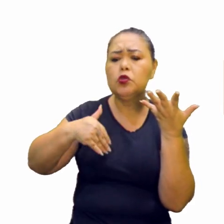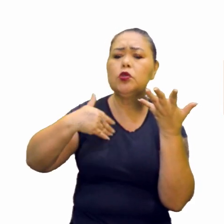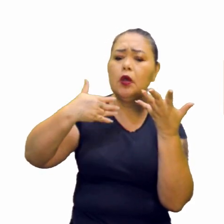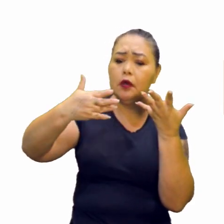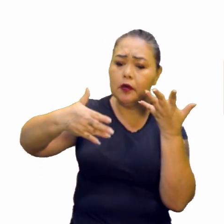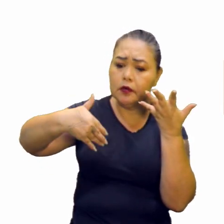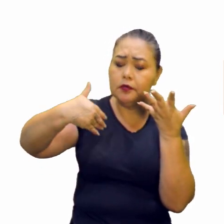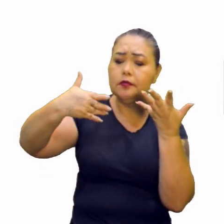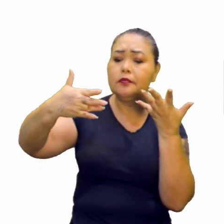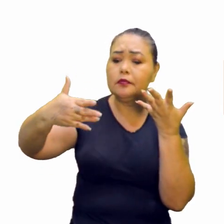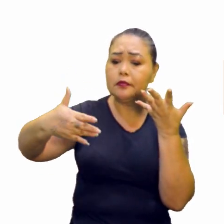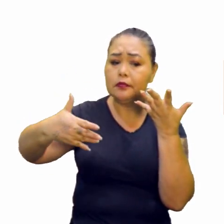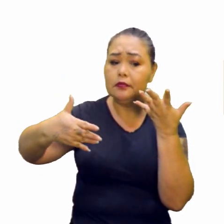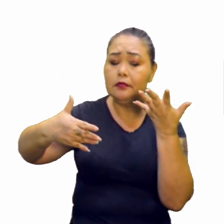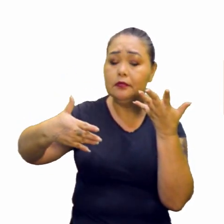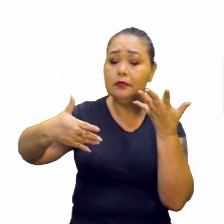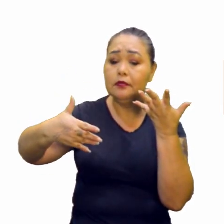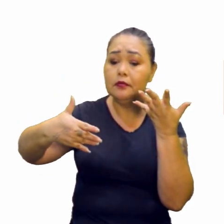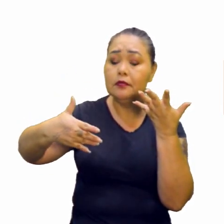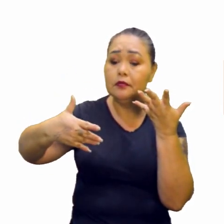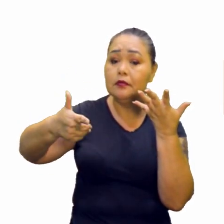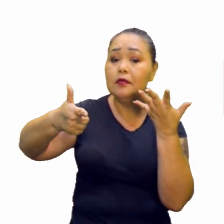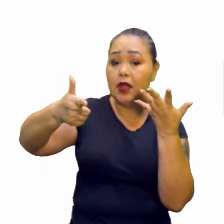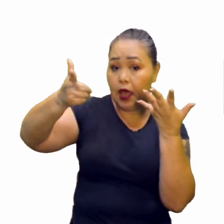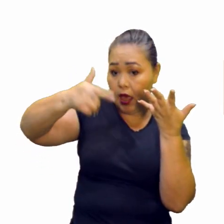é renovação.